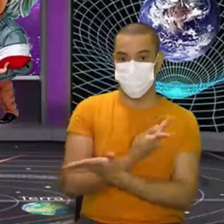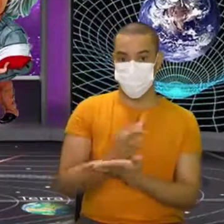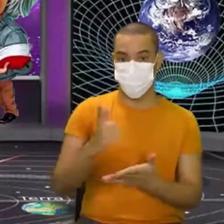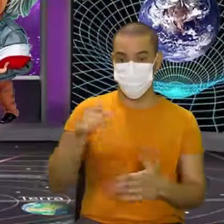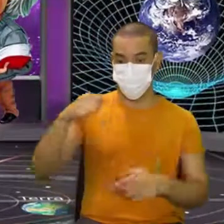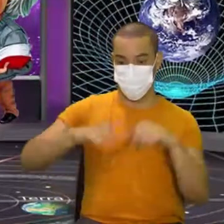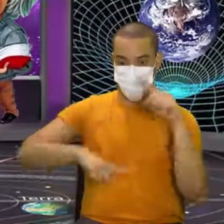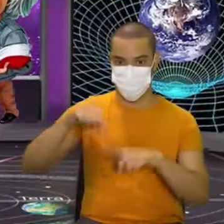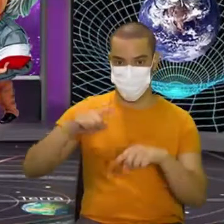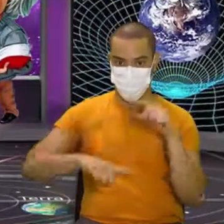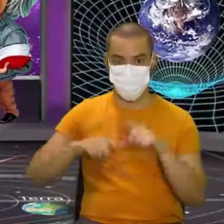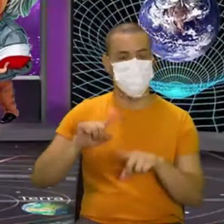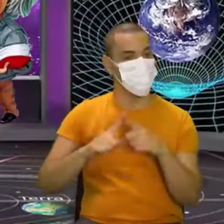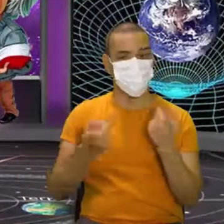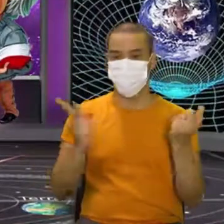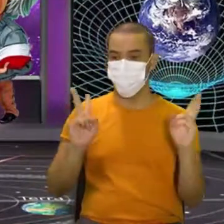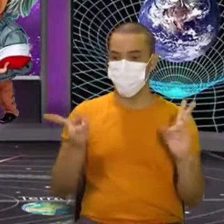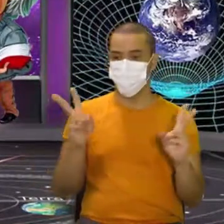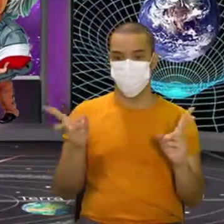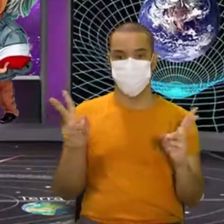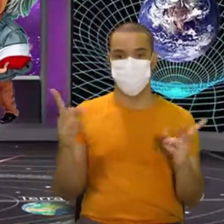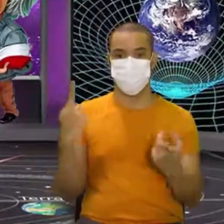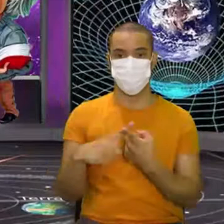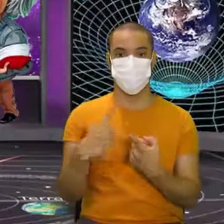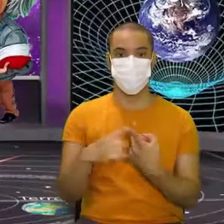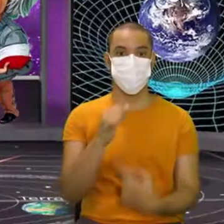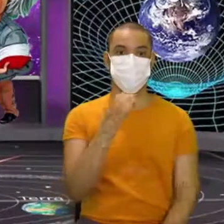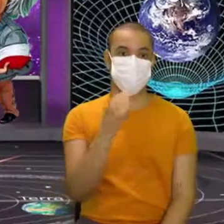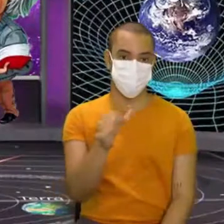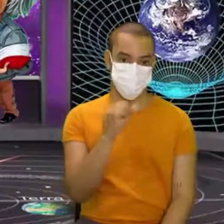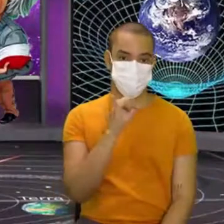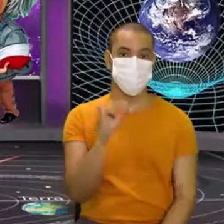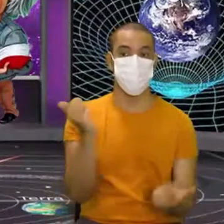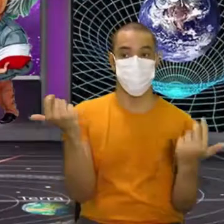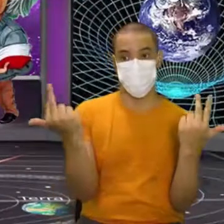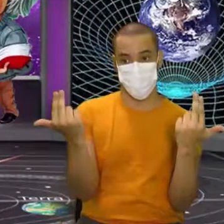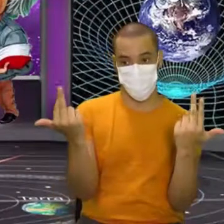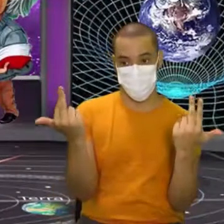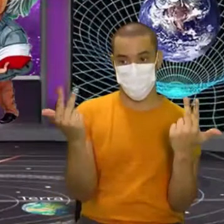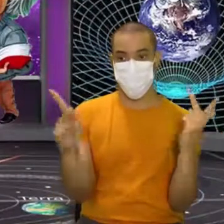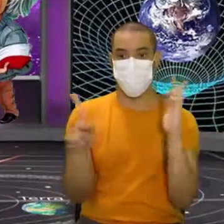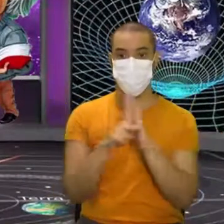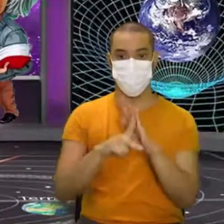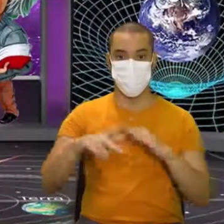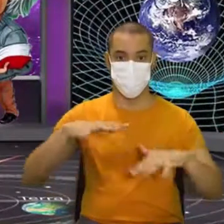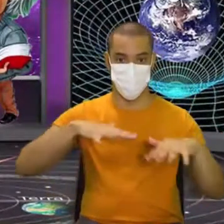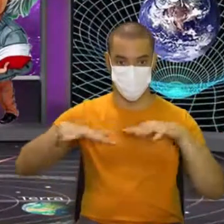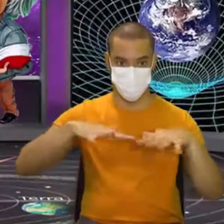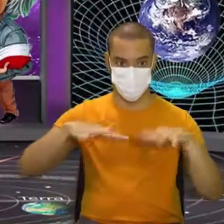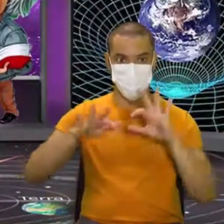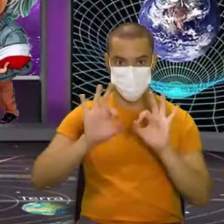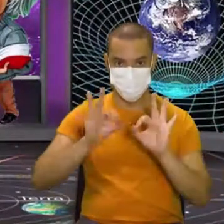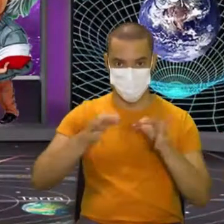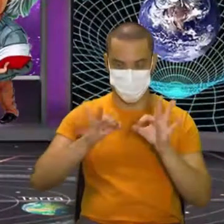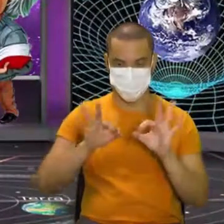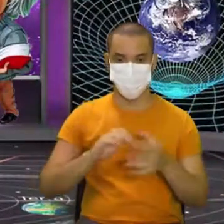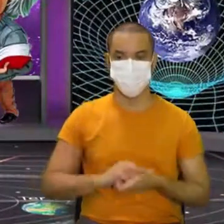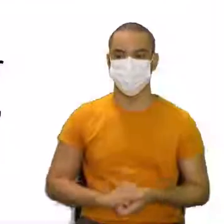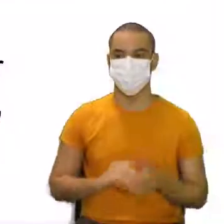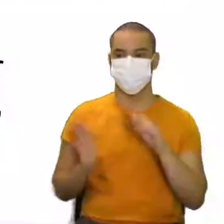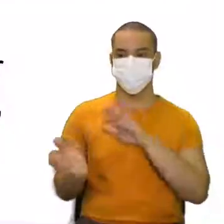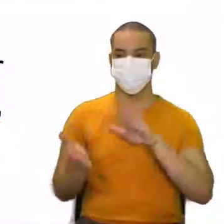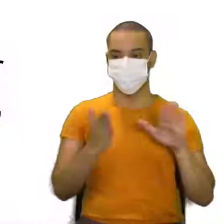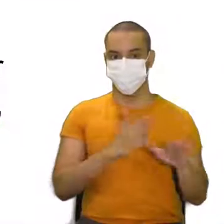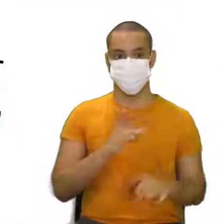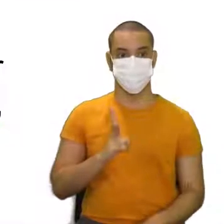carga está se movendo Mas é a mesma coisa né corrente elétrica é são cargas que se movem certo Então beleza vamos